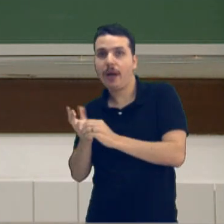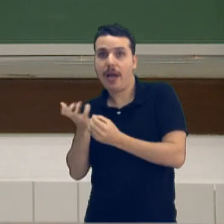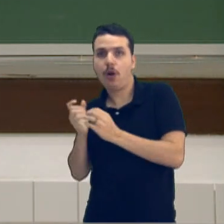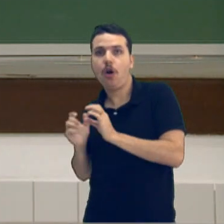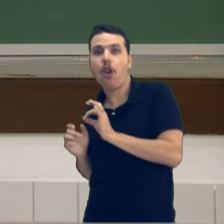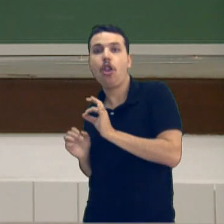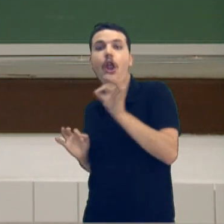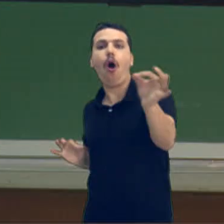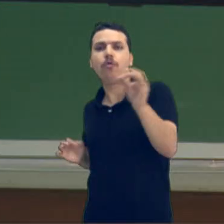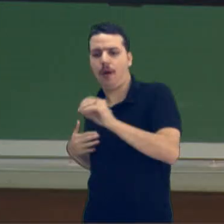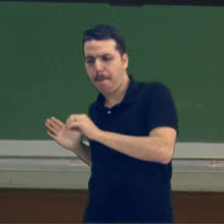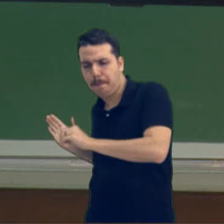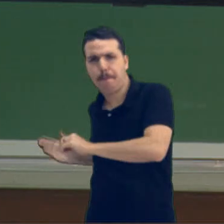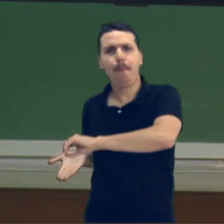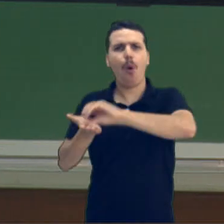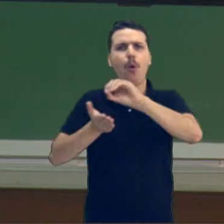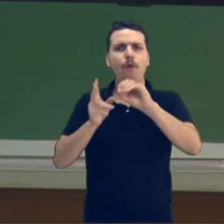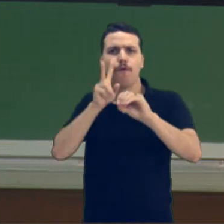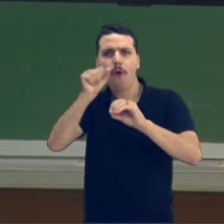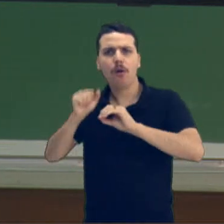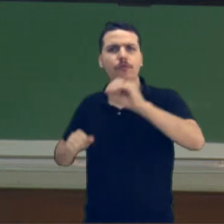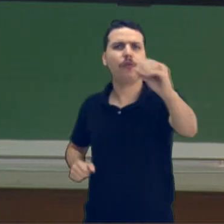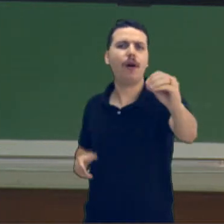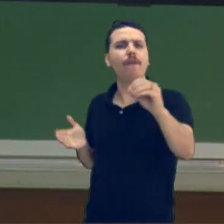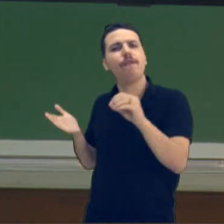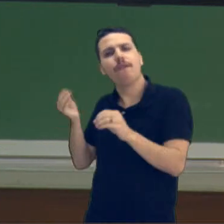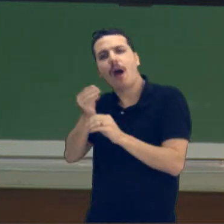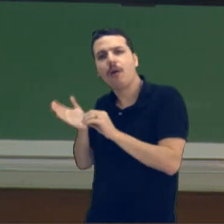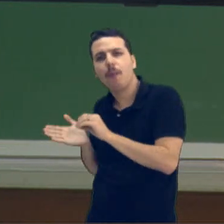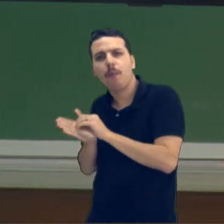tá? Para atingir o nosso objetivo, certo?